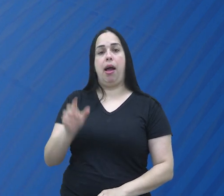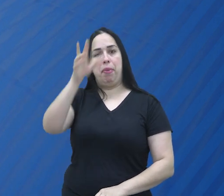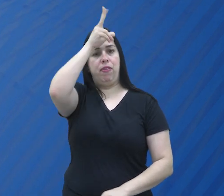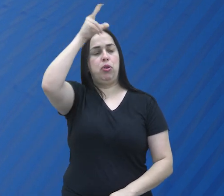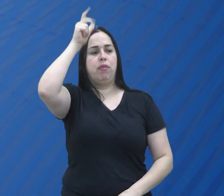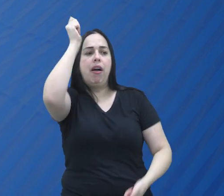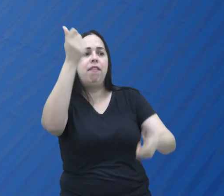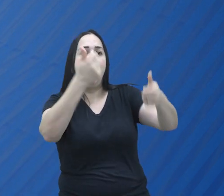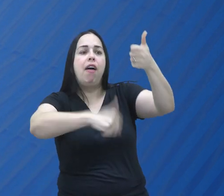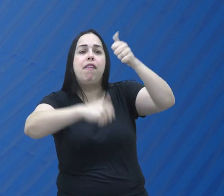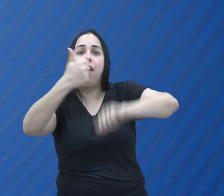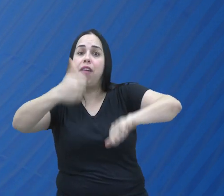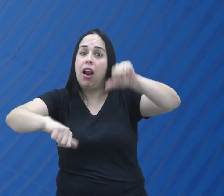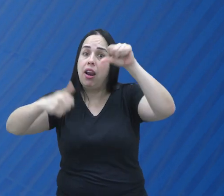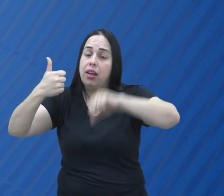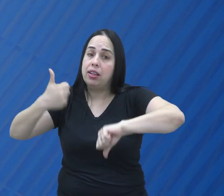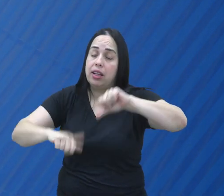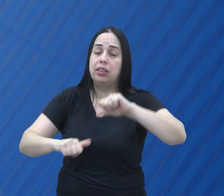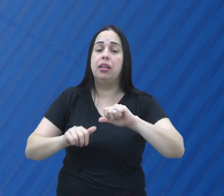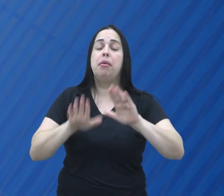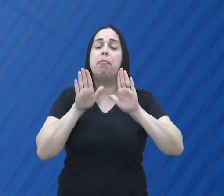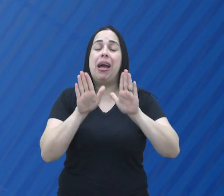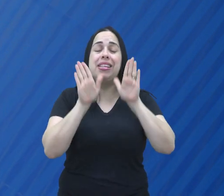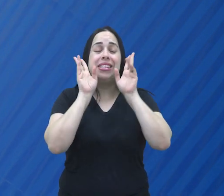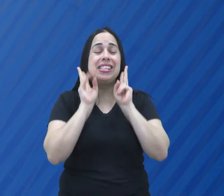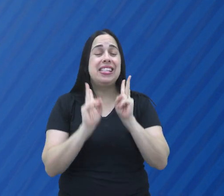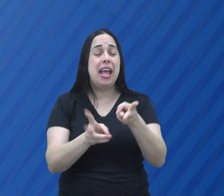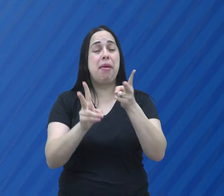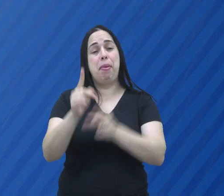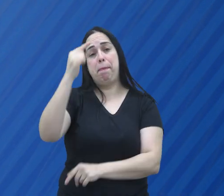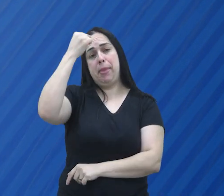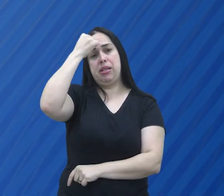com base em análises estratégicas do CSI,